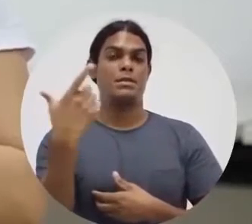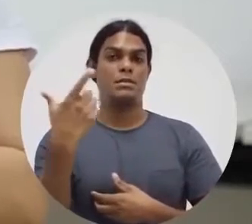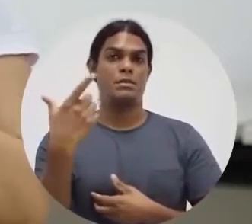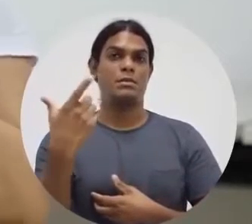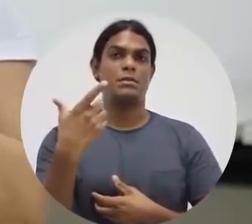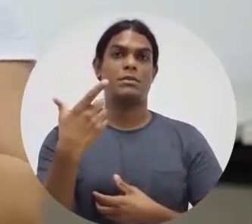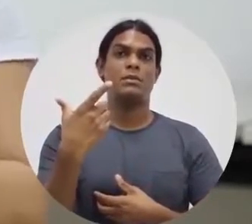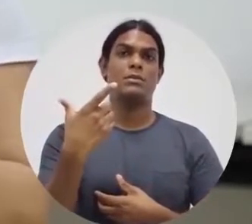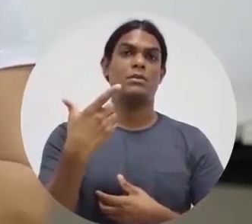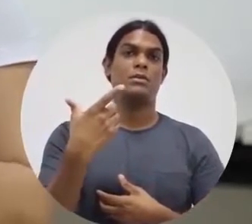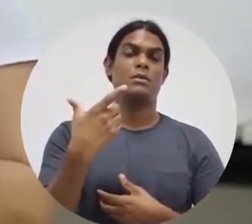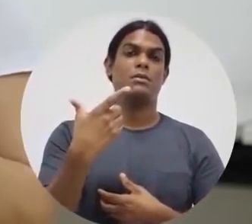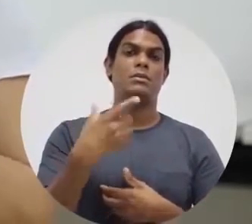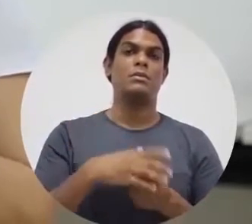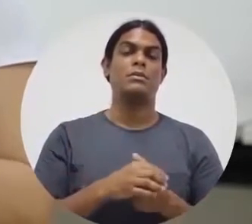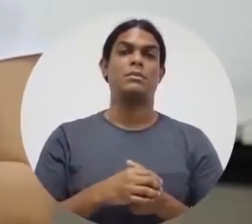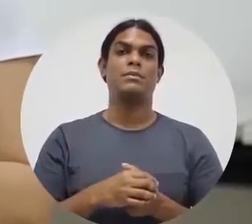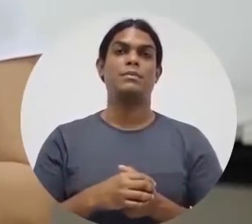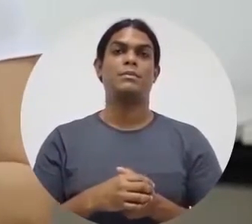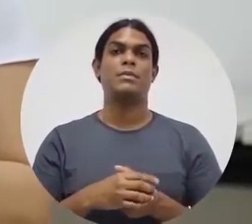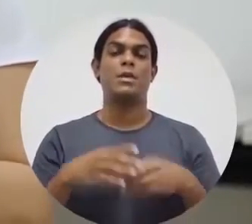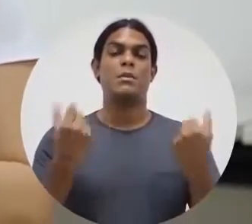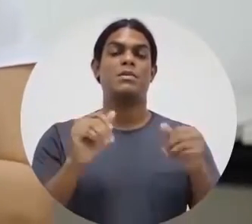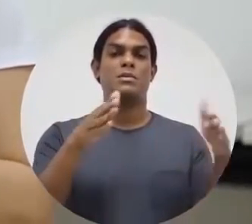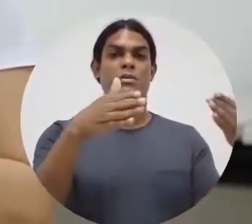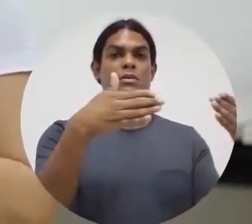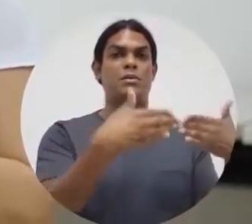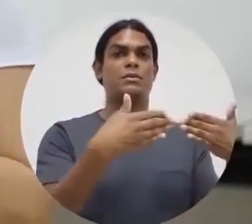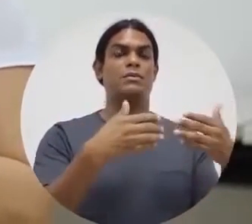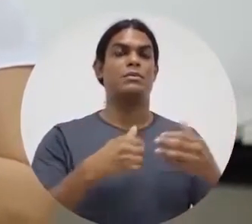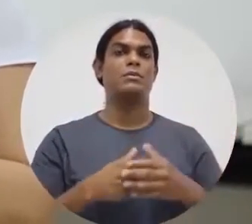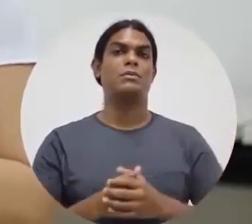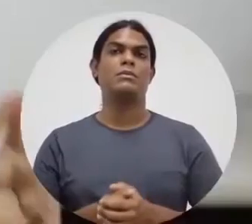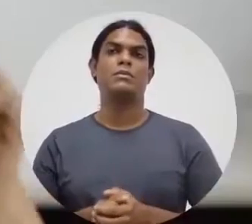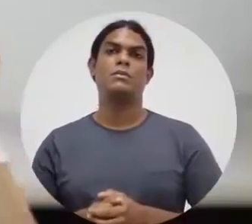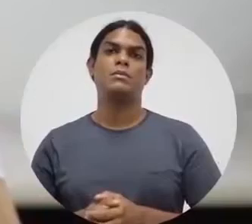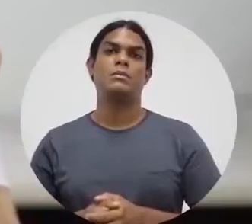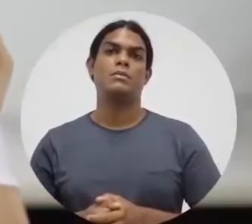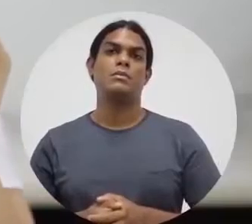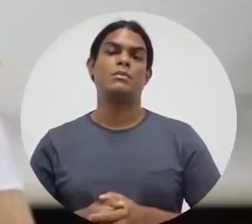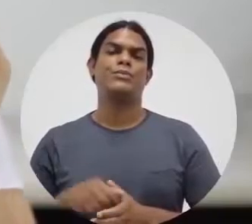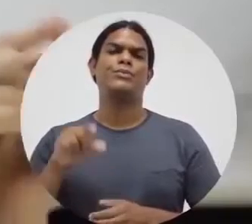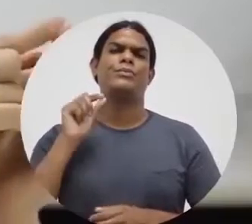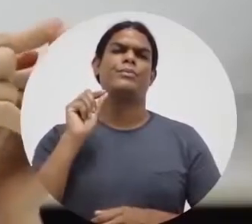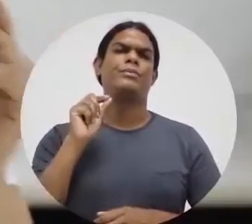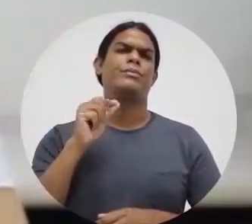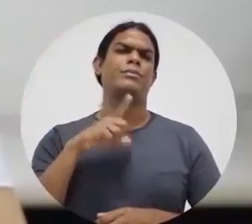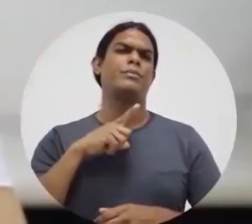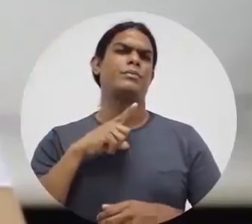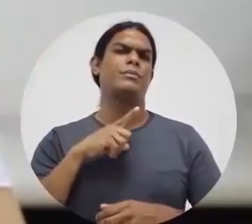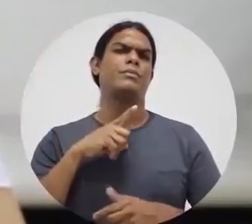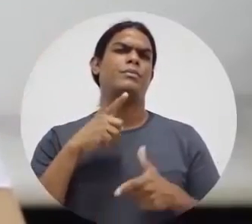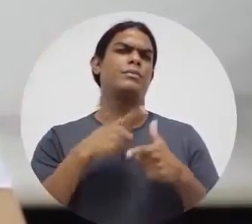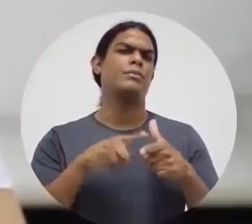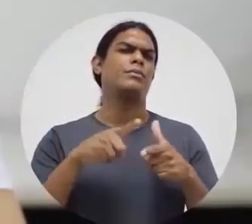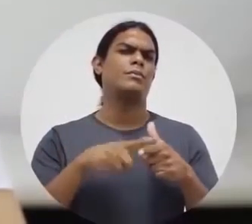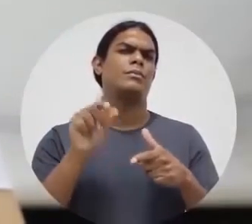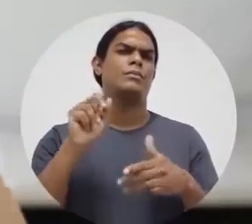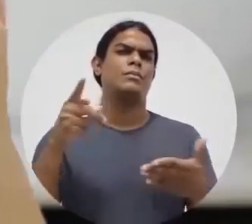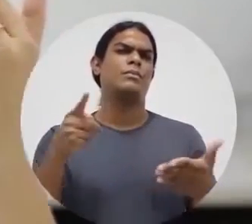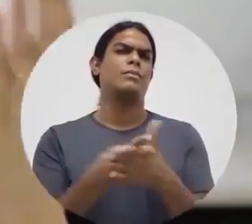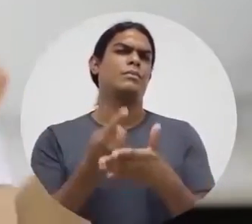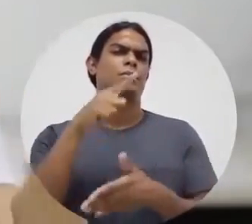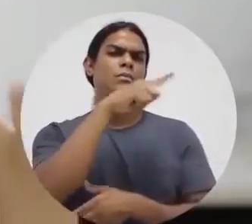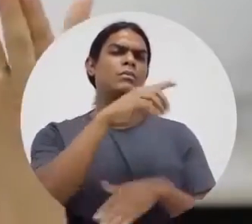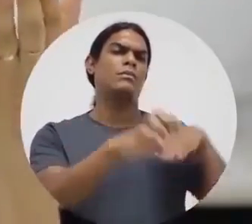no mundo em que a McDonald's não vingou, em que a McDonald's fechou. E aí, o que foi que deu errado na McDonald's em